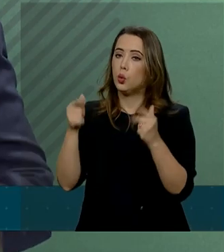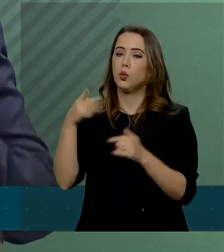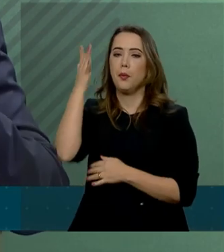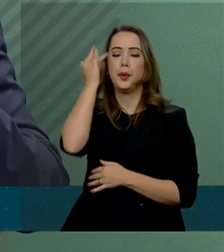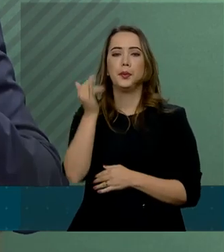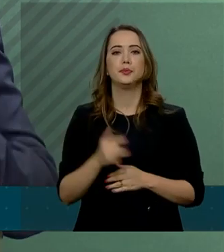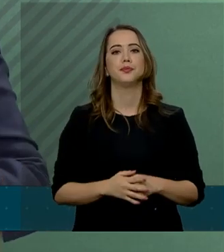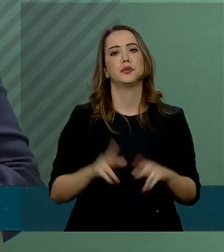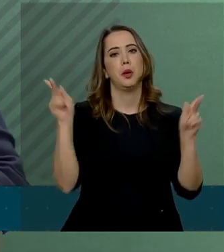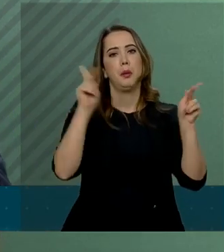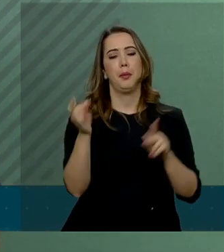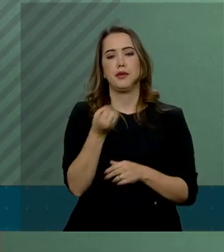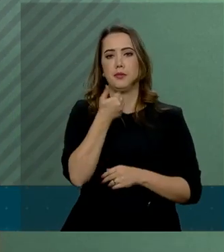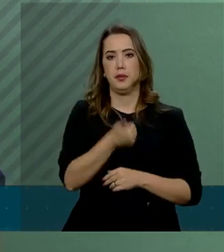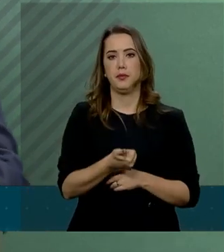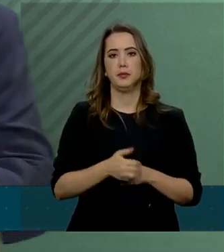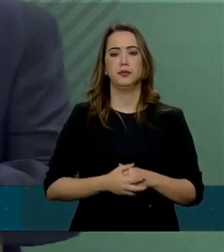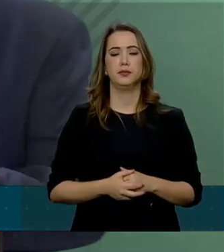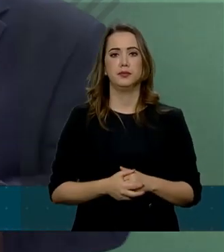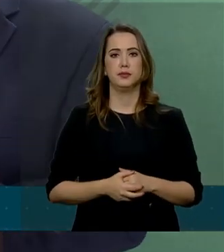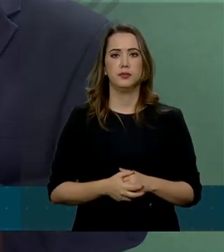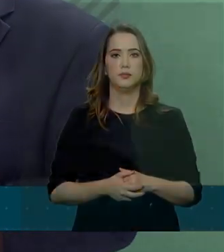faz bem